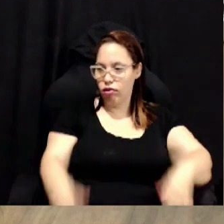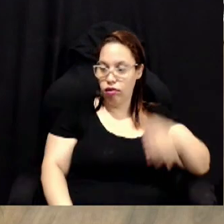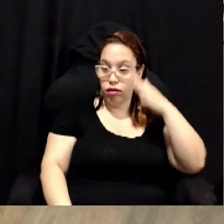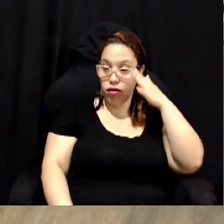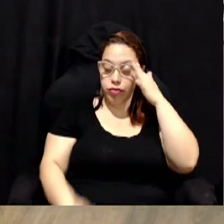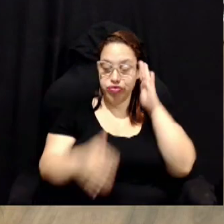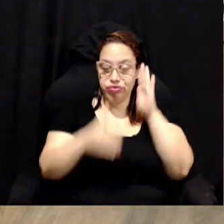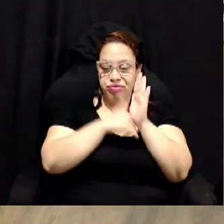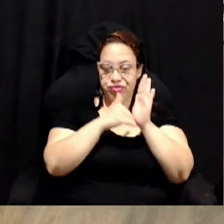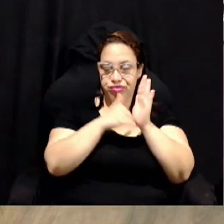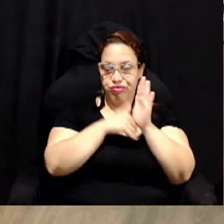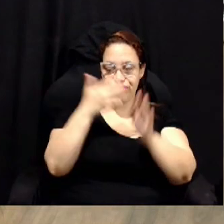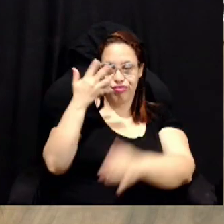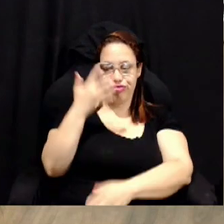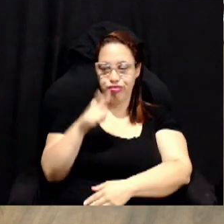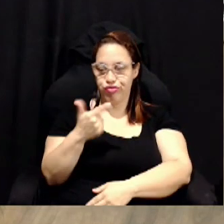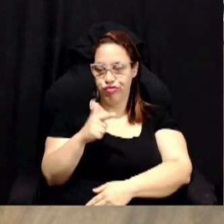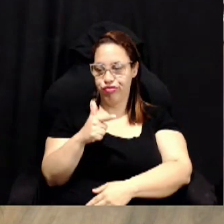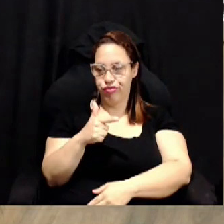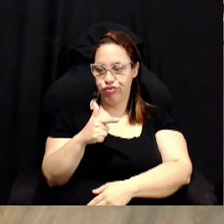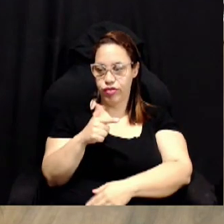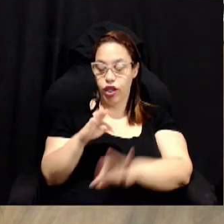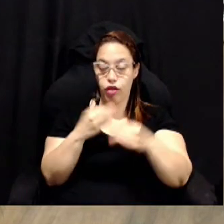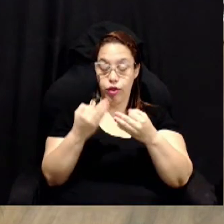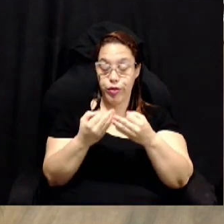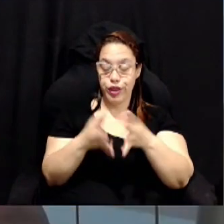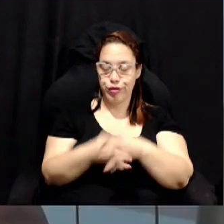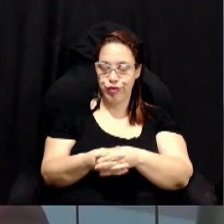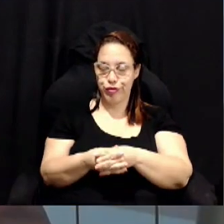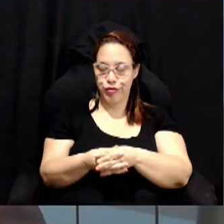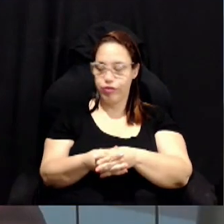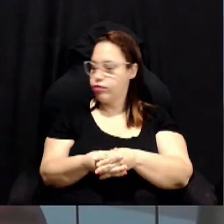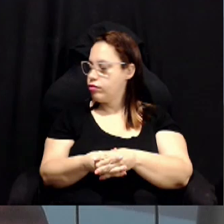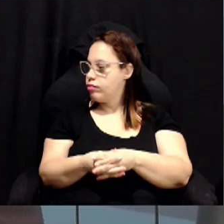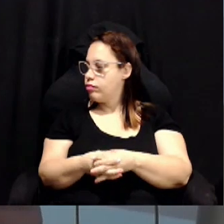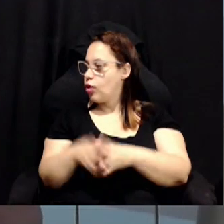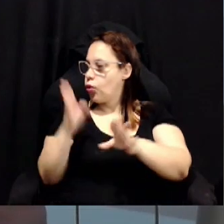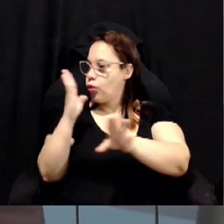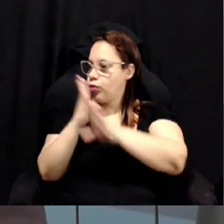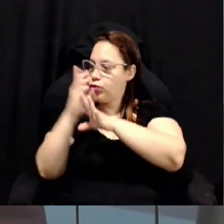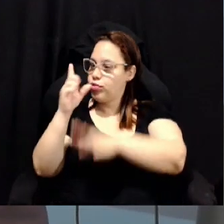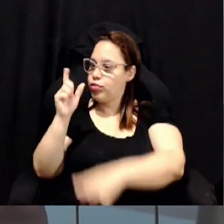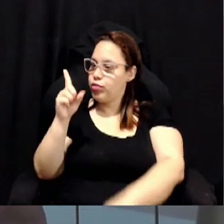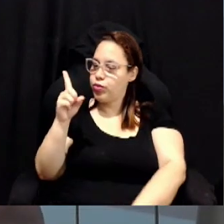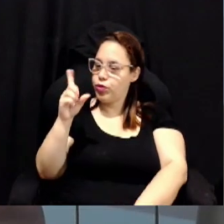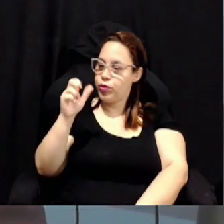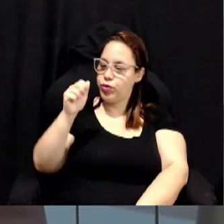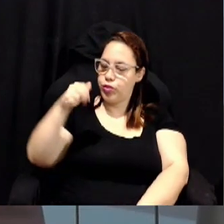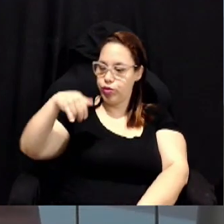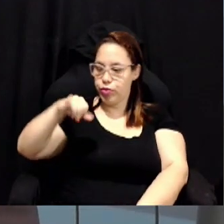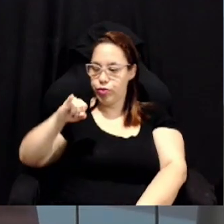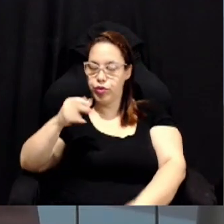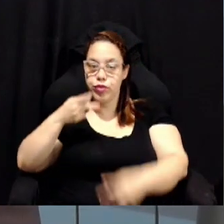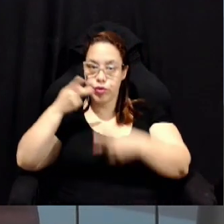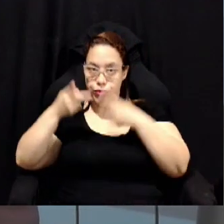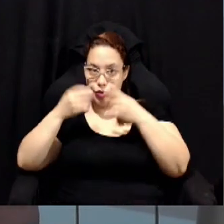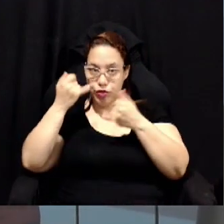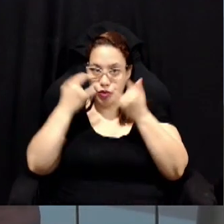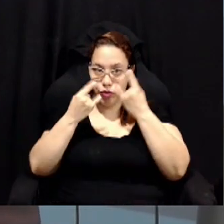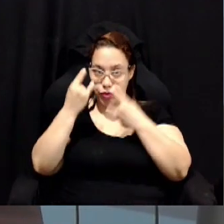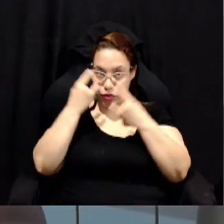que não têm na família. E no de encontro que a Dani está falando, eu achei muito interessante a fala dela